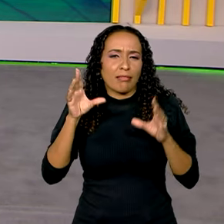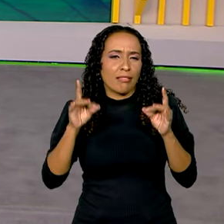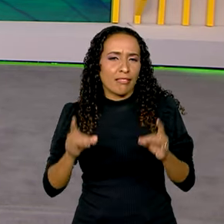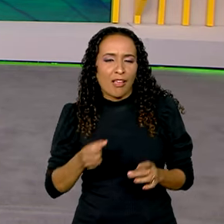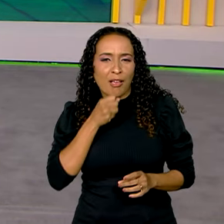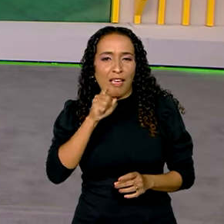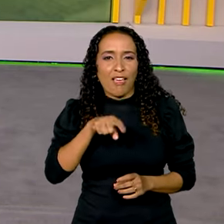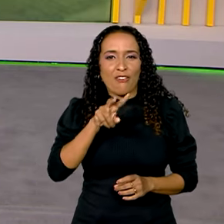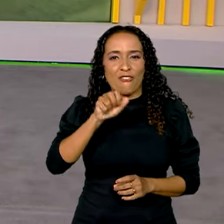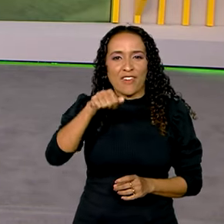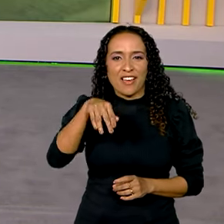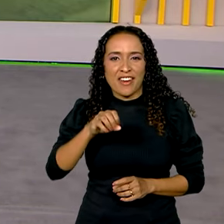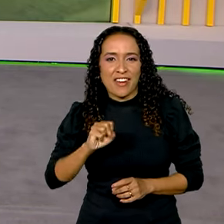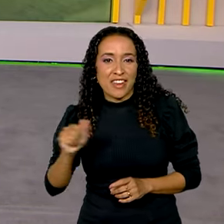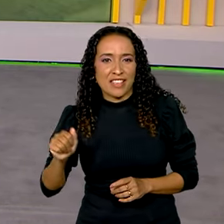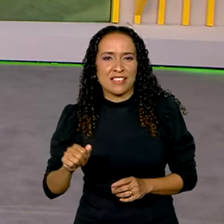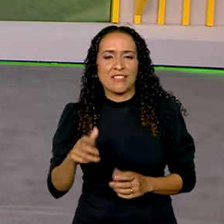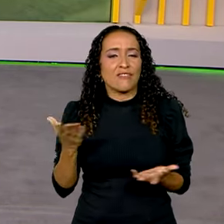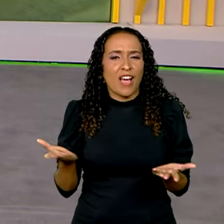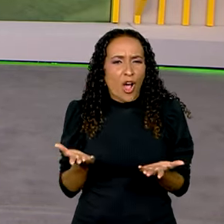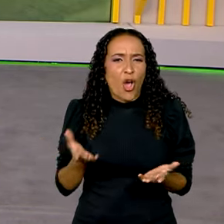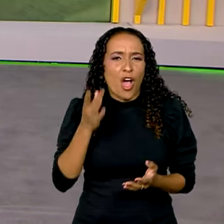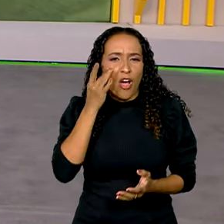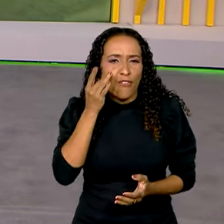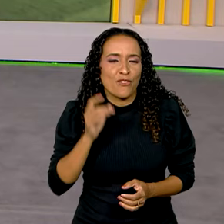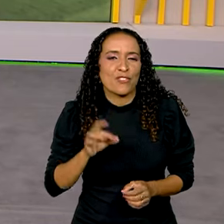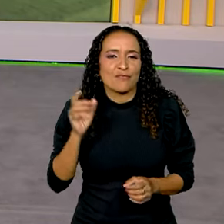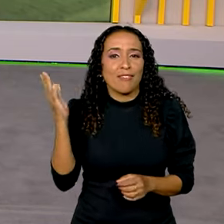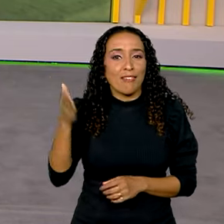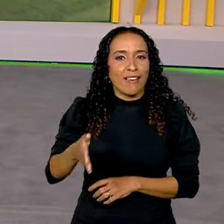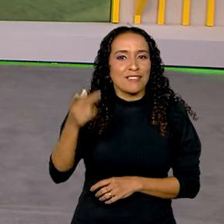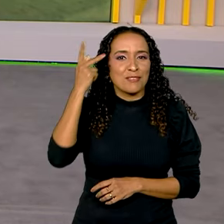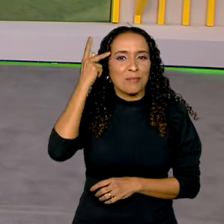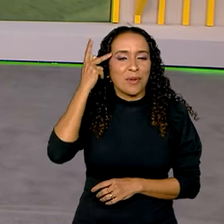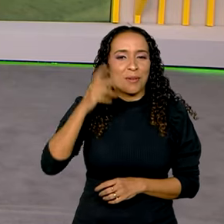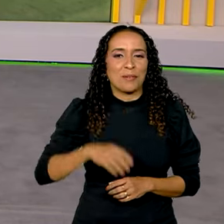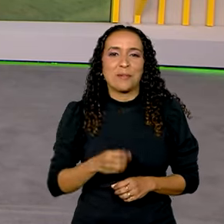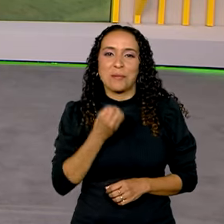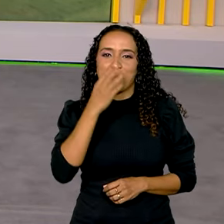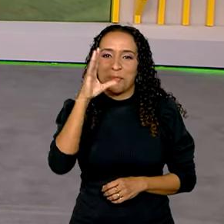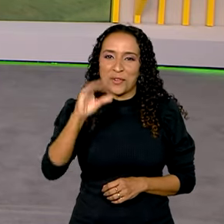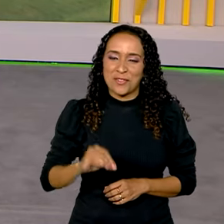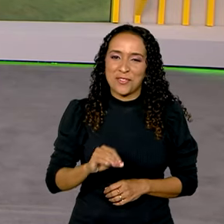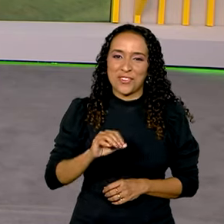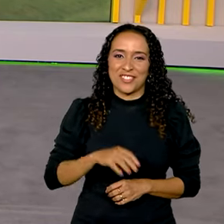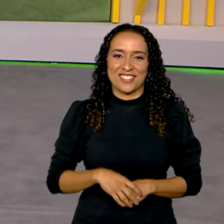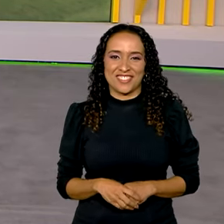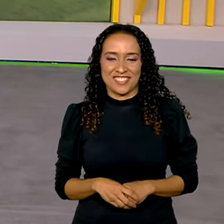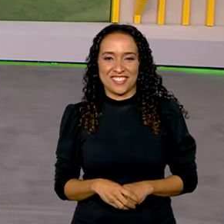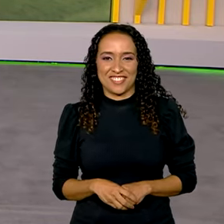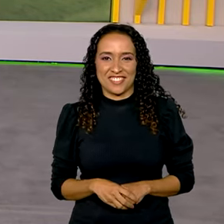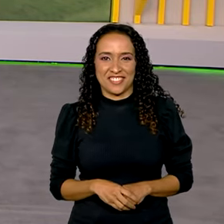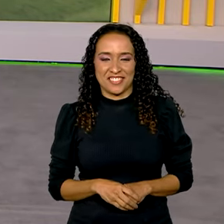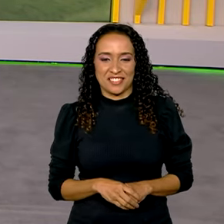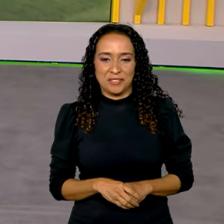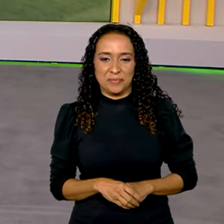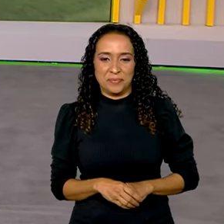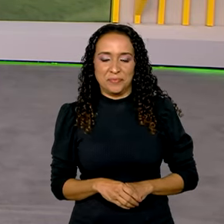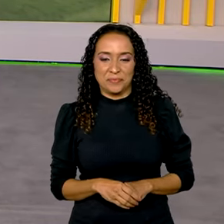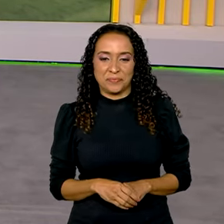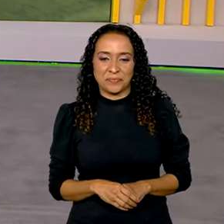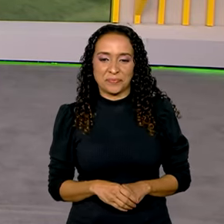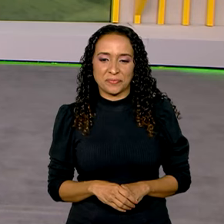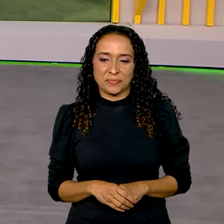é a repórter Vanessa Casalino, que fala com a gente ao vivo lá de São Paulo. Olá, Vanessa, boa noite.